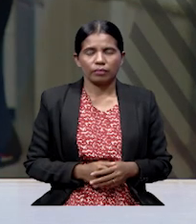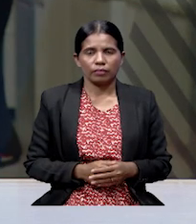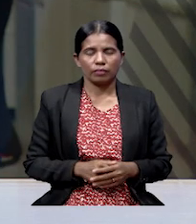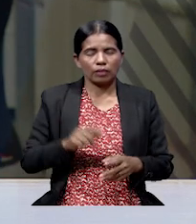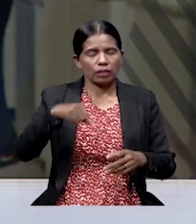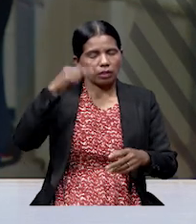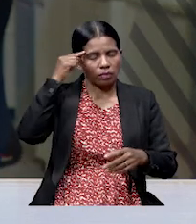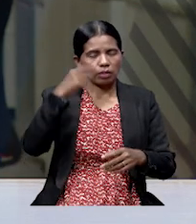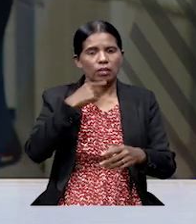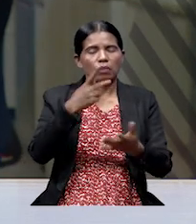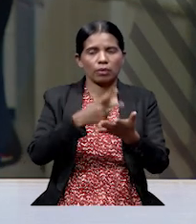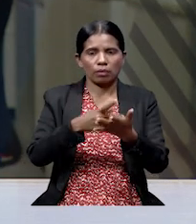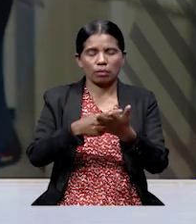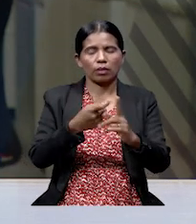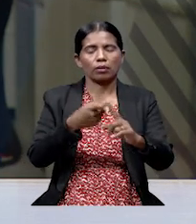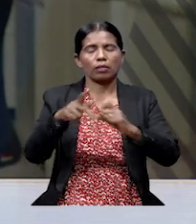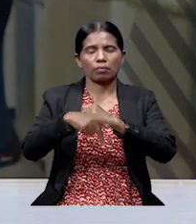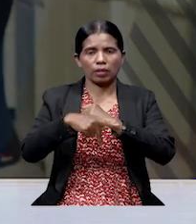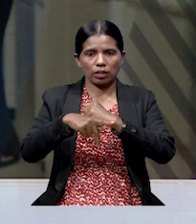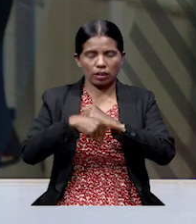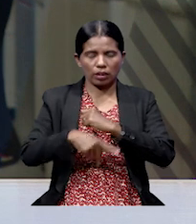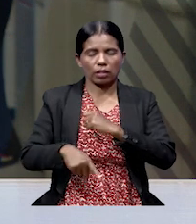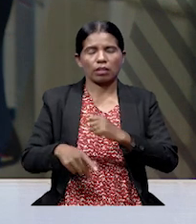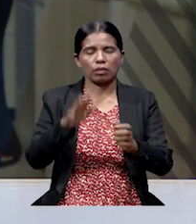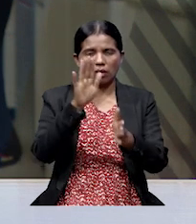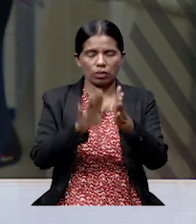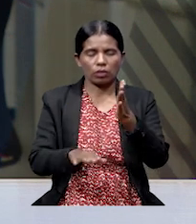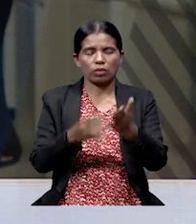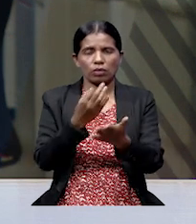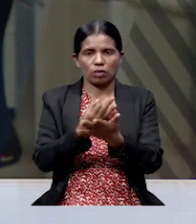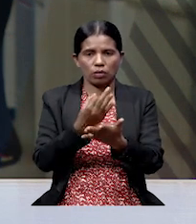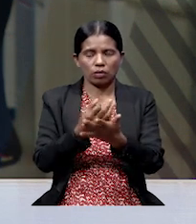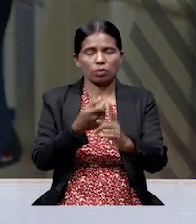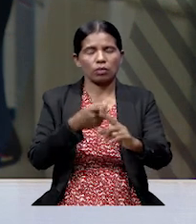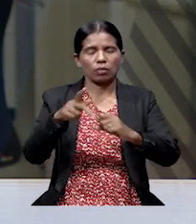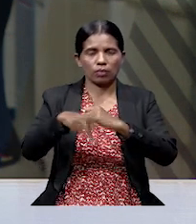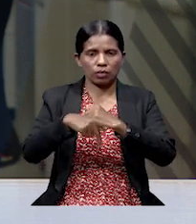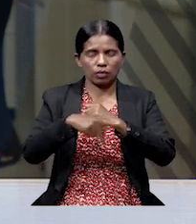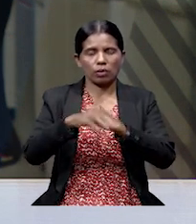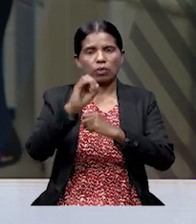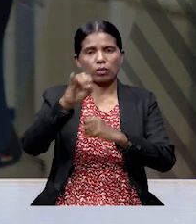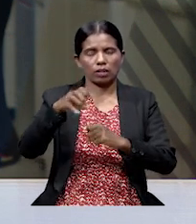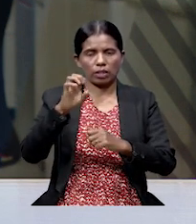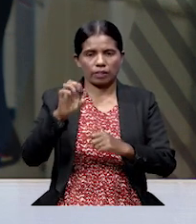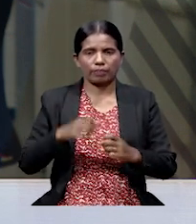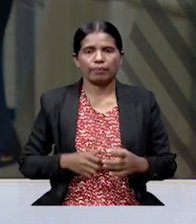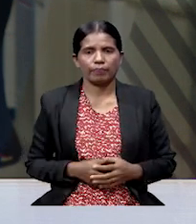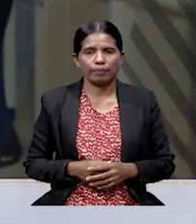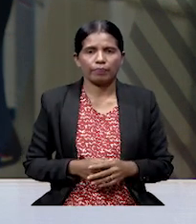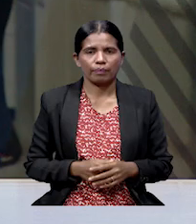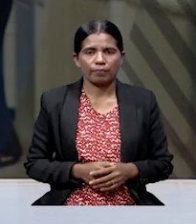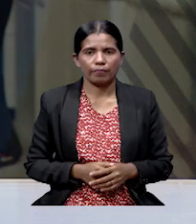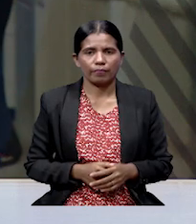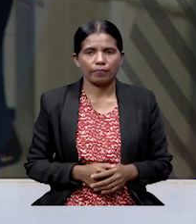Governo rejeita proposta do bancada oposição a redução do proposta orçamento retificativo.